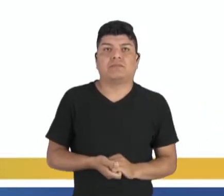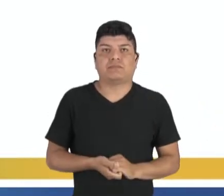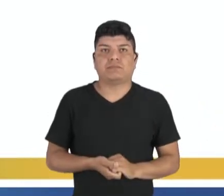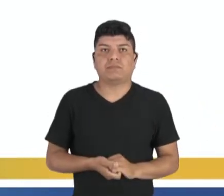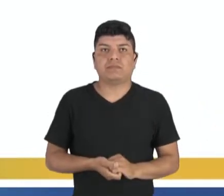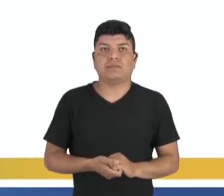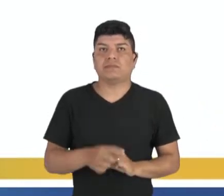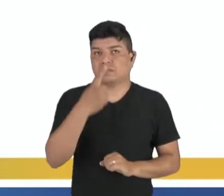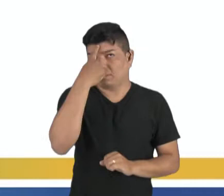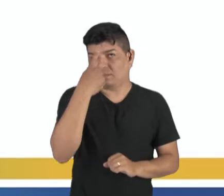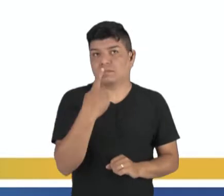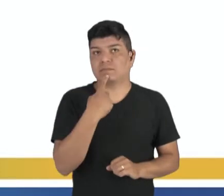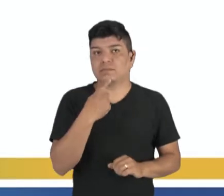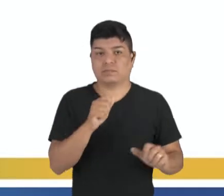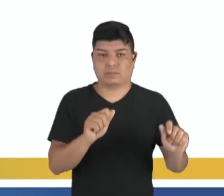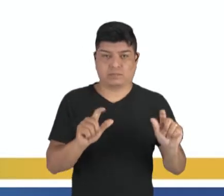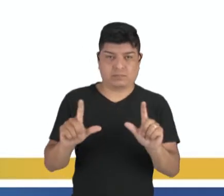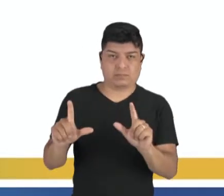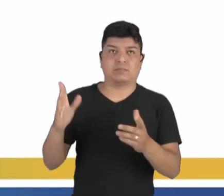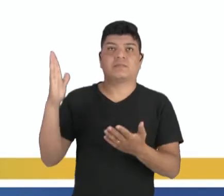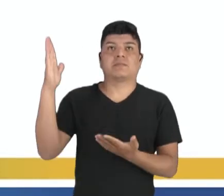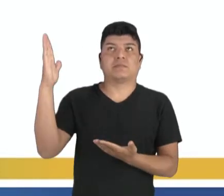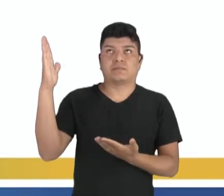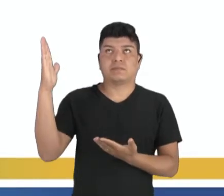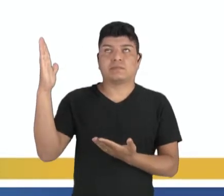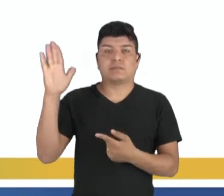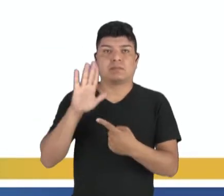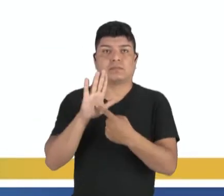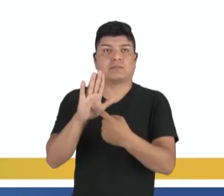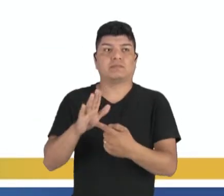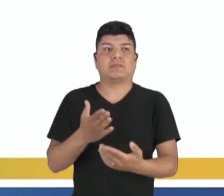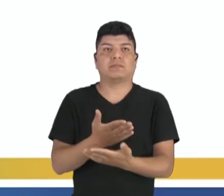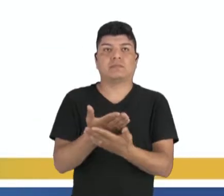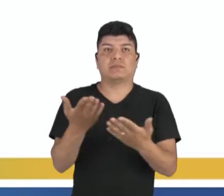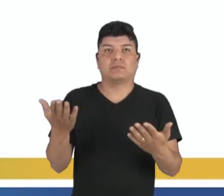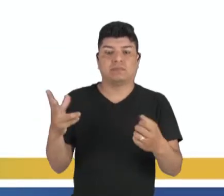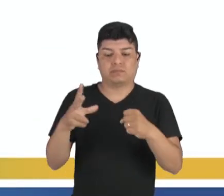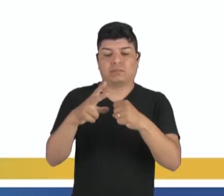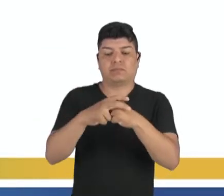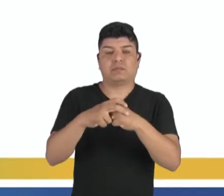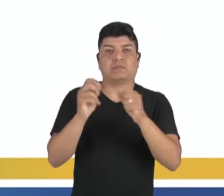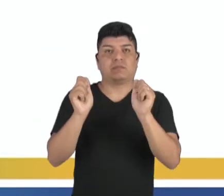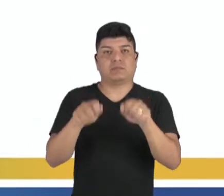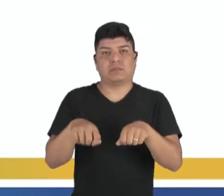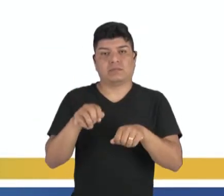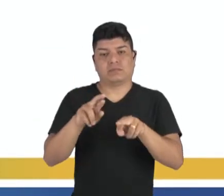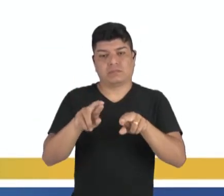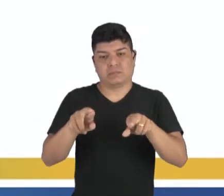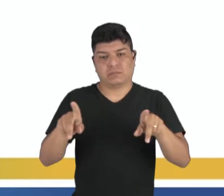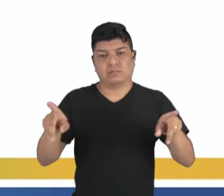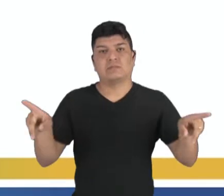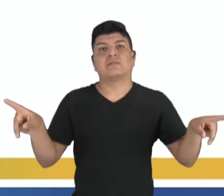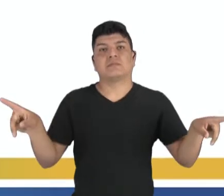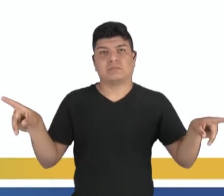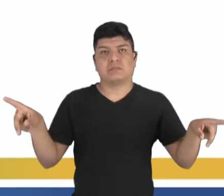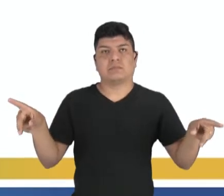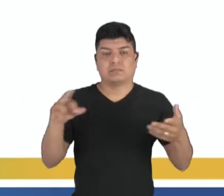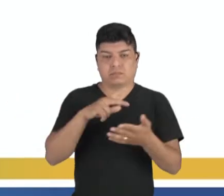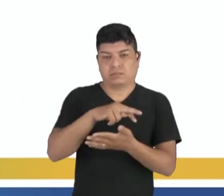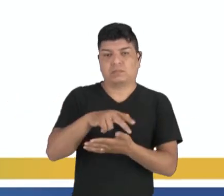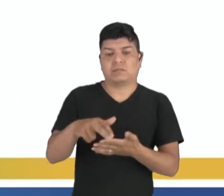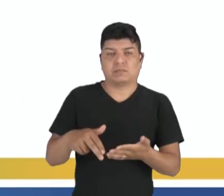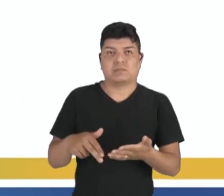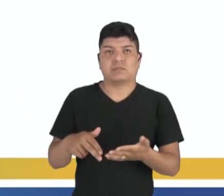Nessa imagem que vocês estão vendo inicialmente, está mostrando para vocês que os vírus eles podem ser de diferentes